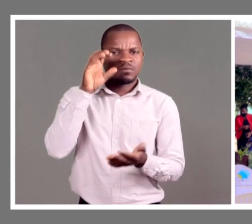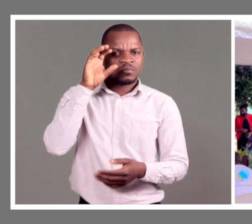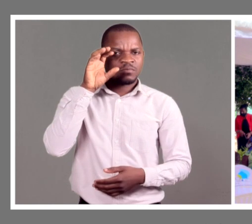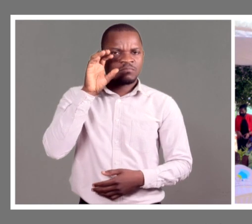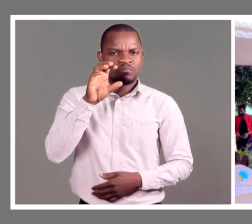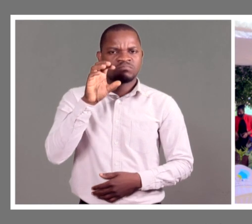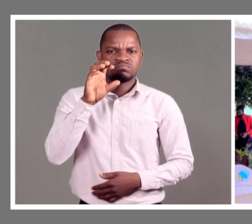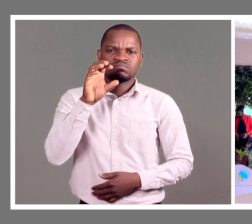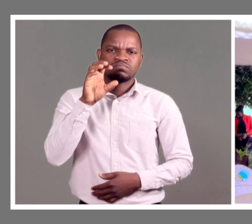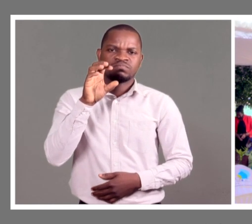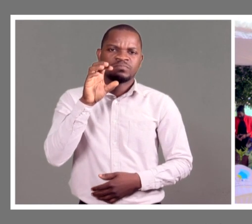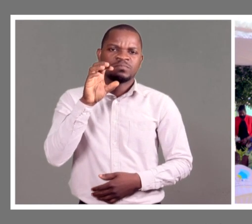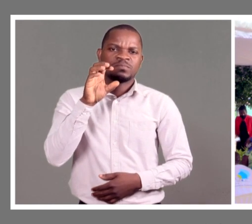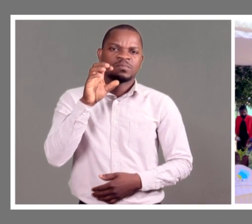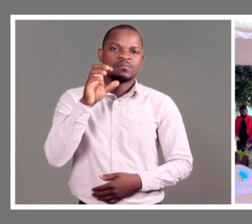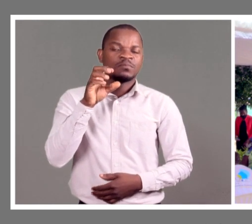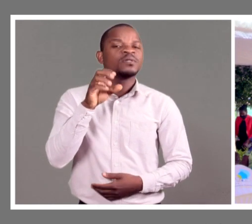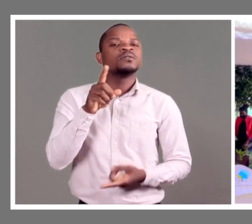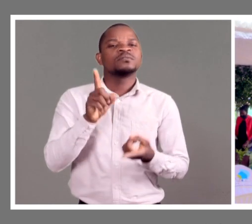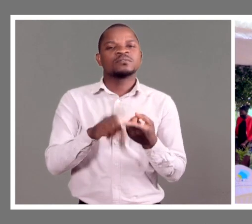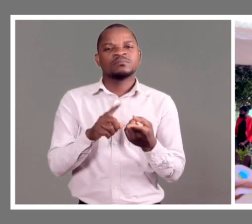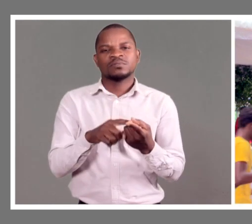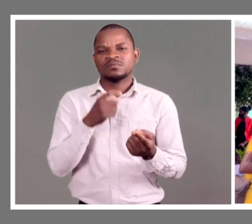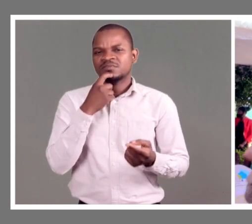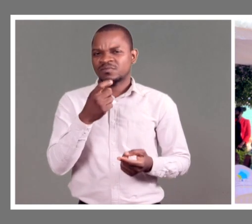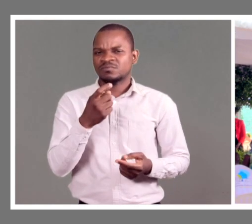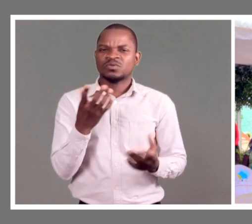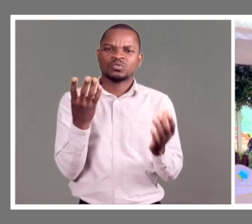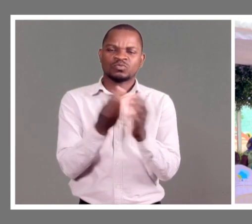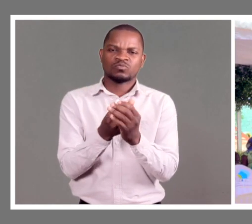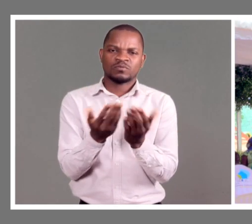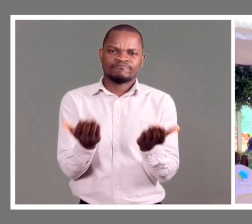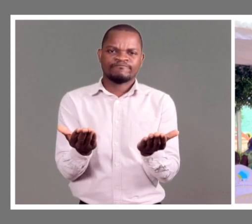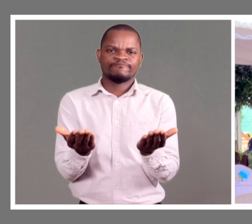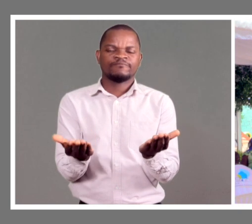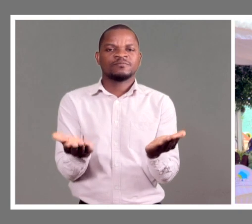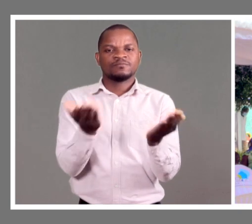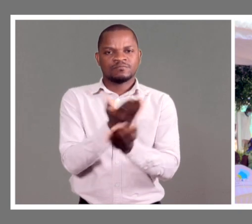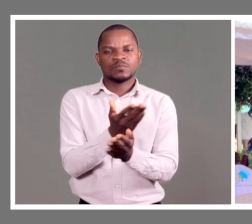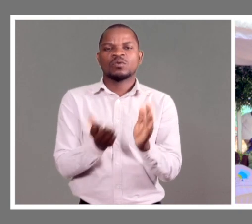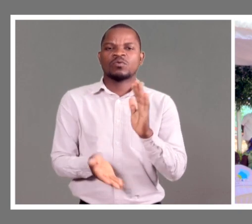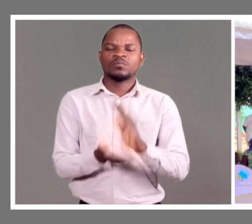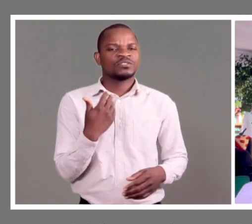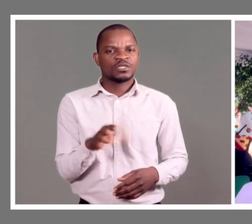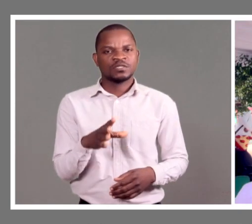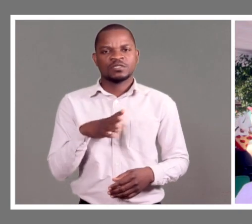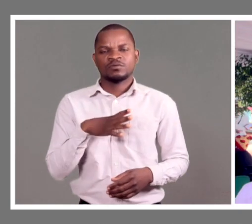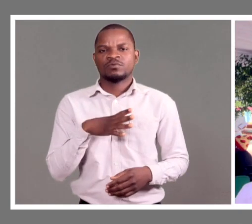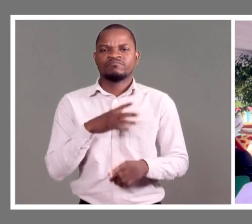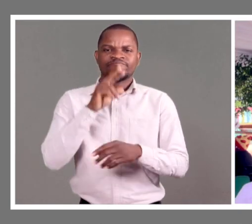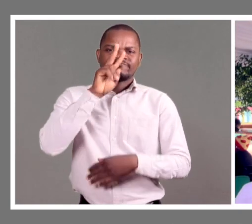desafios que estas mães enfrentam no seu dia a dia, para que possamos, no âmbito do próprio memorando, ver como é que podemos dar algumas respostas.